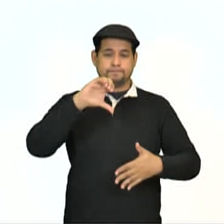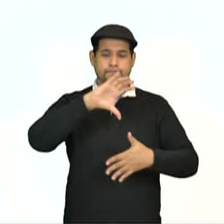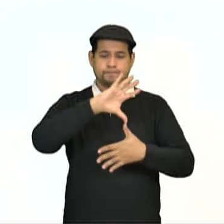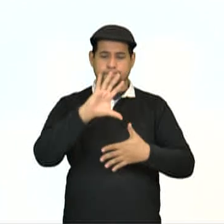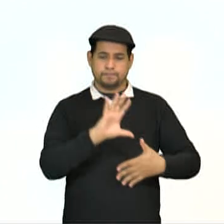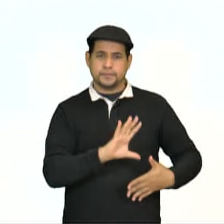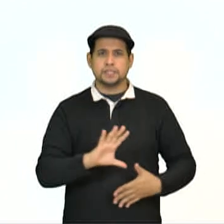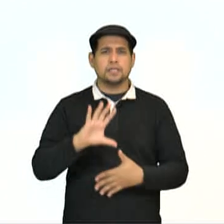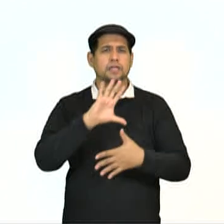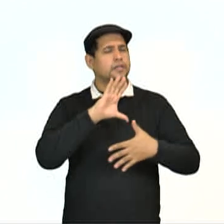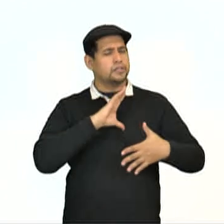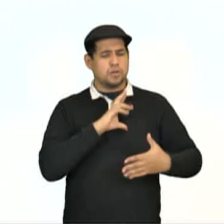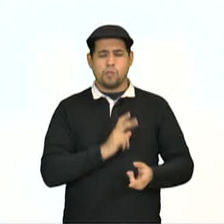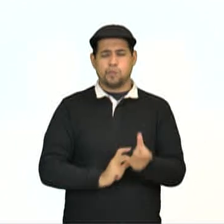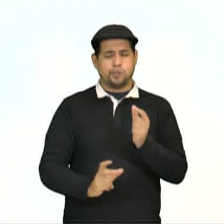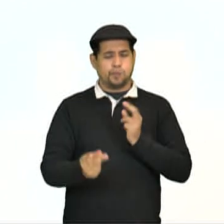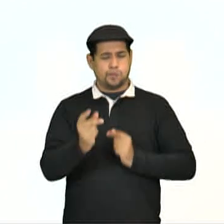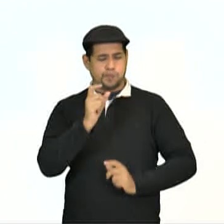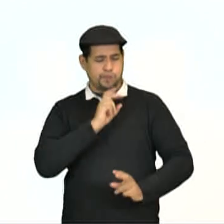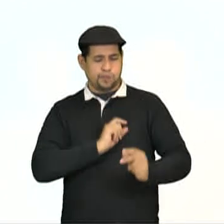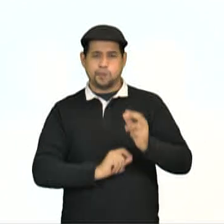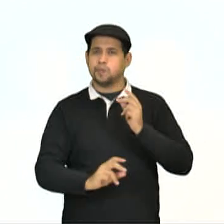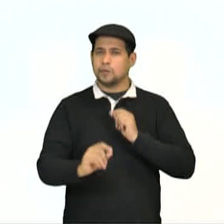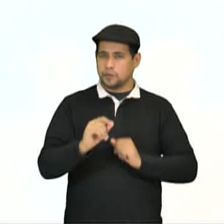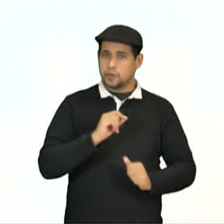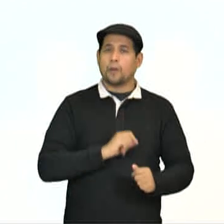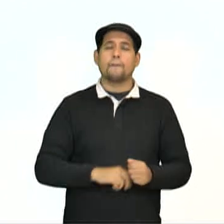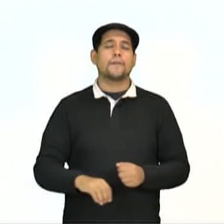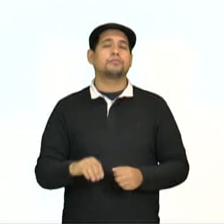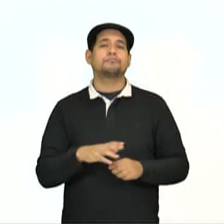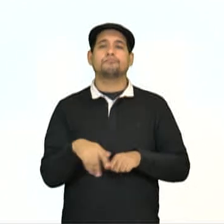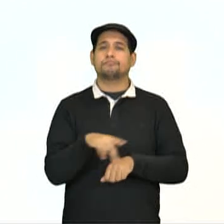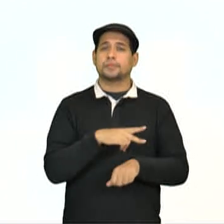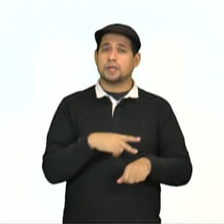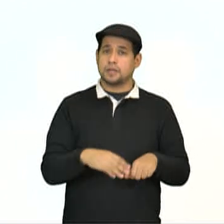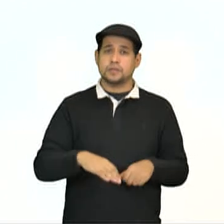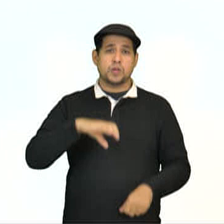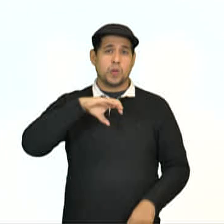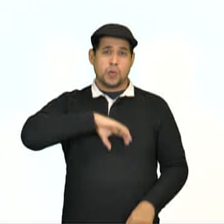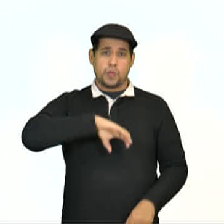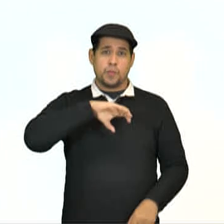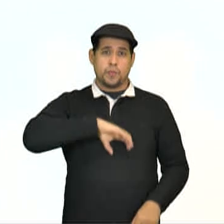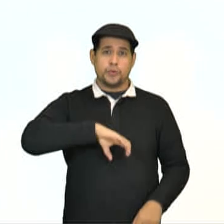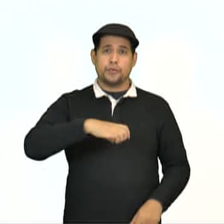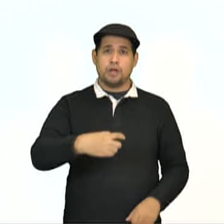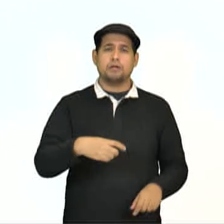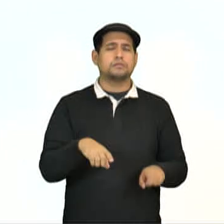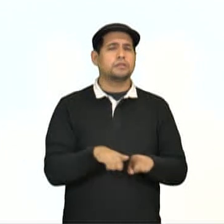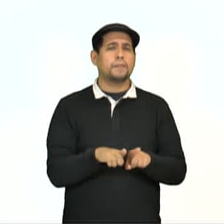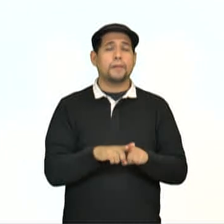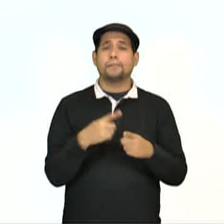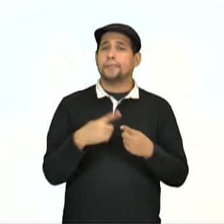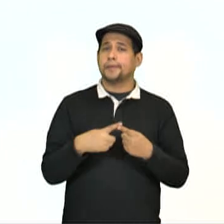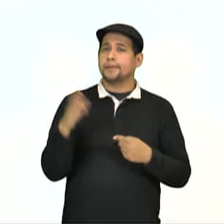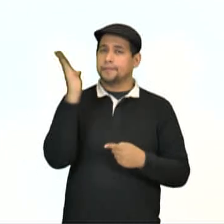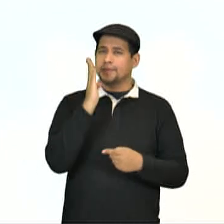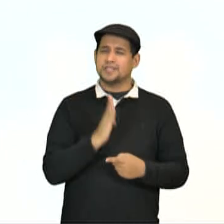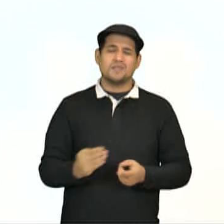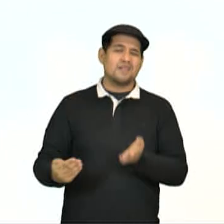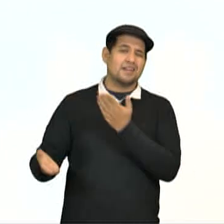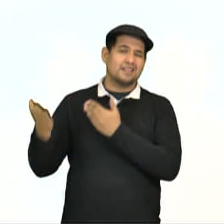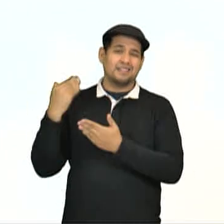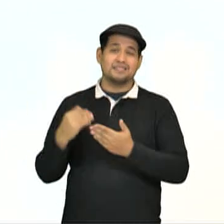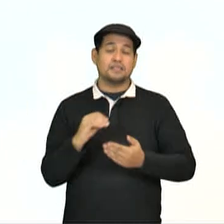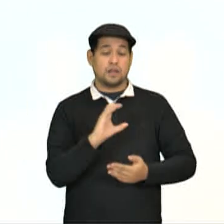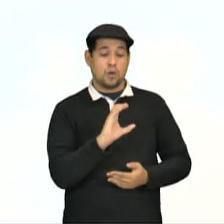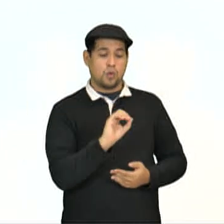para a metrópole portuguesa, né? O Brasil, ele era colônia de Portugal. Portugal